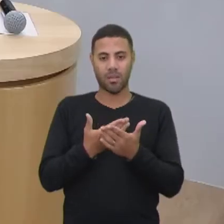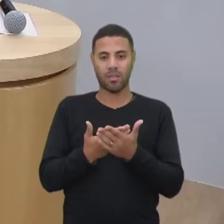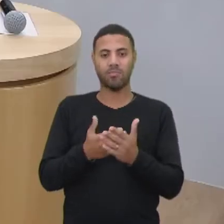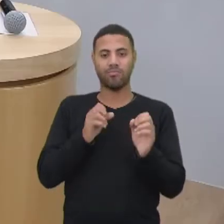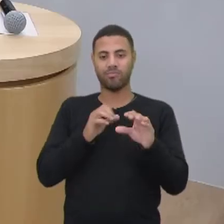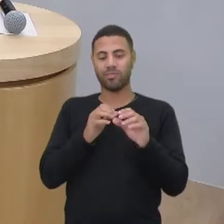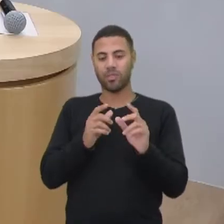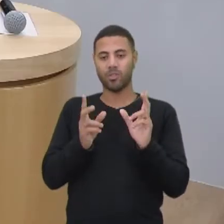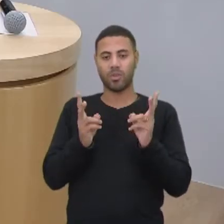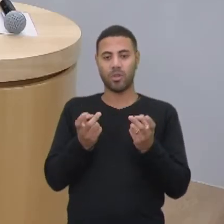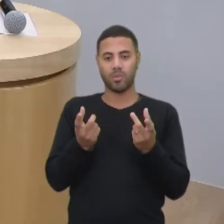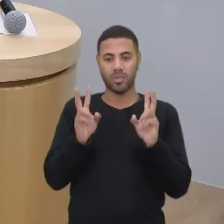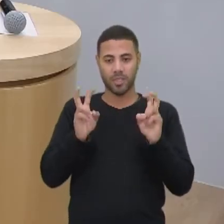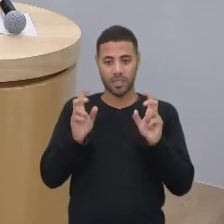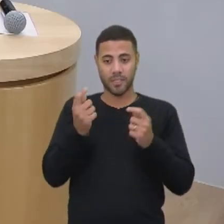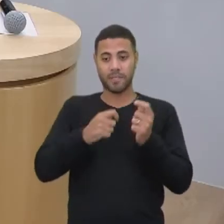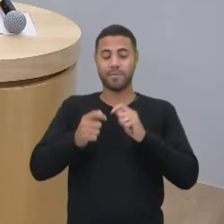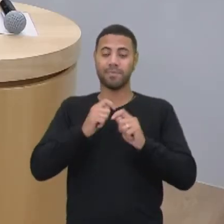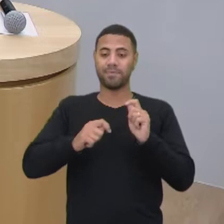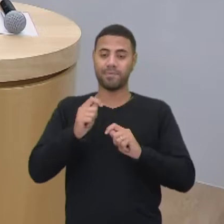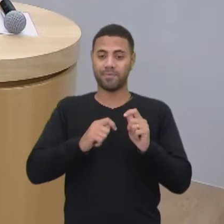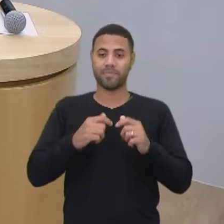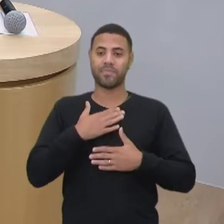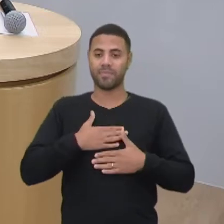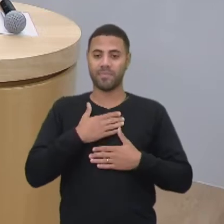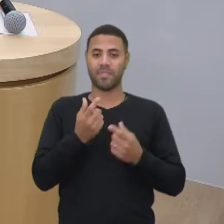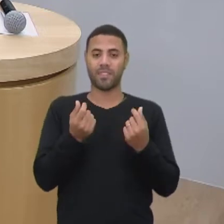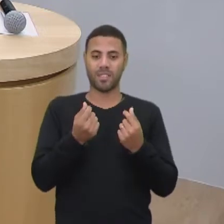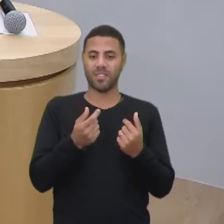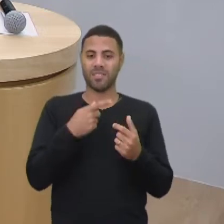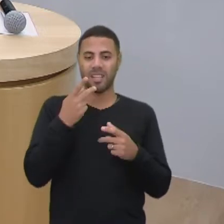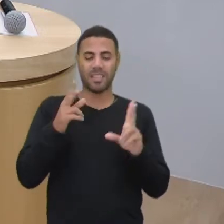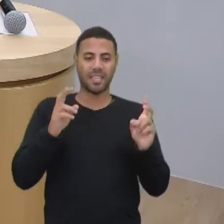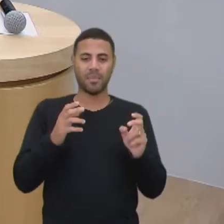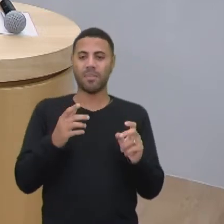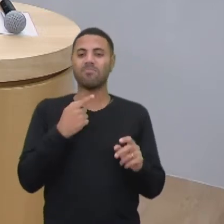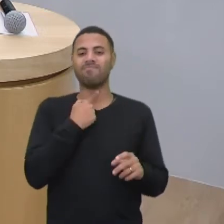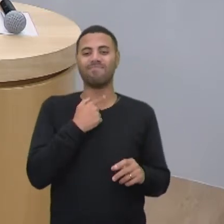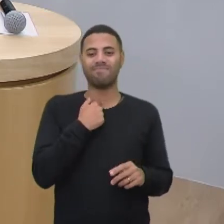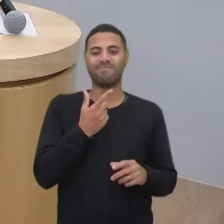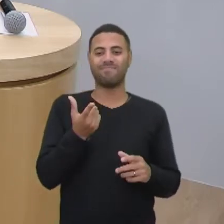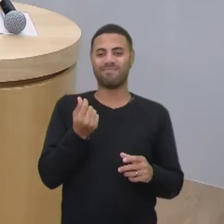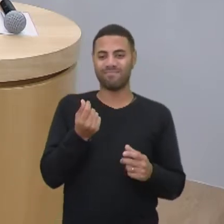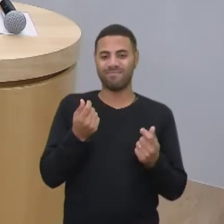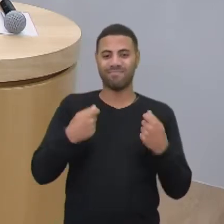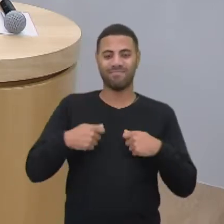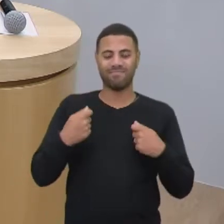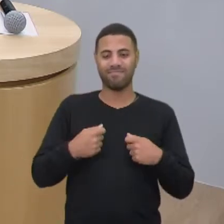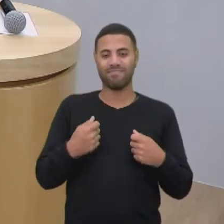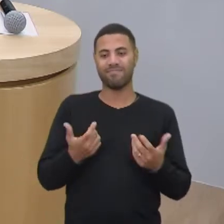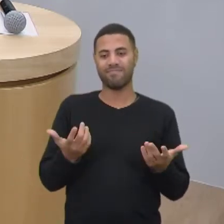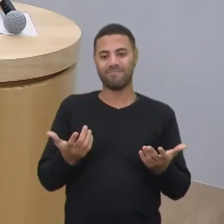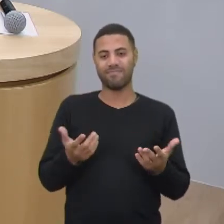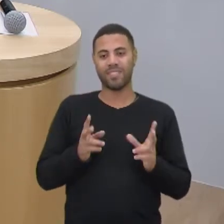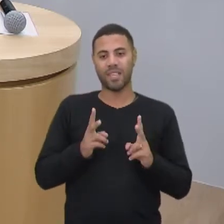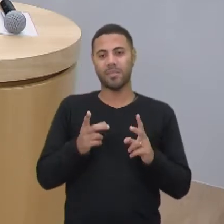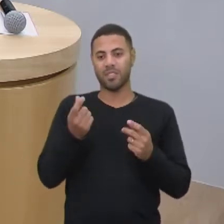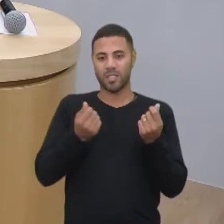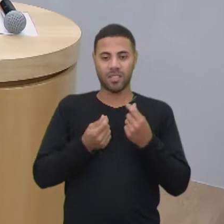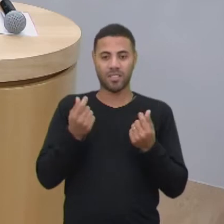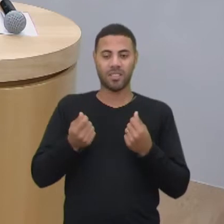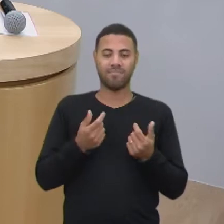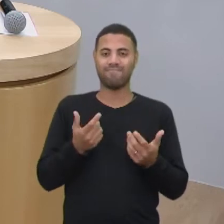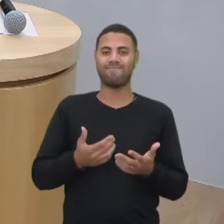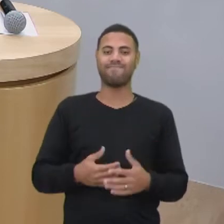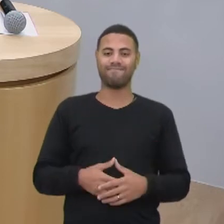Foi, a gente falando de dinheiro, e eu não gosto de falar muito de dinheiro porque me dá vontade de ter dinheiro. É, né? É, dá vontade. E aí você fica falando muito de dinheiro lá,